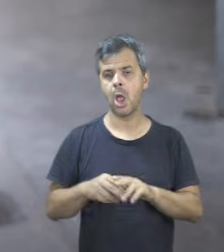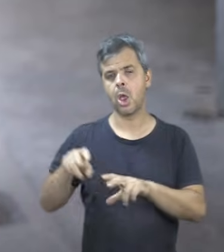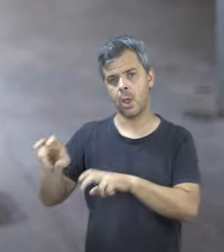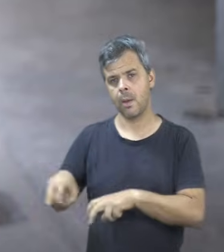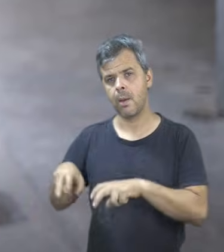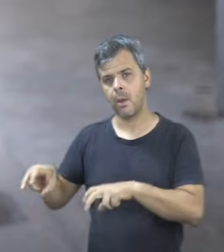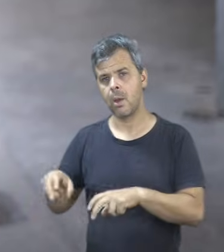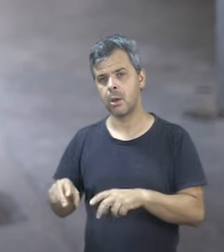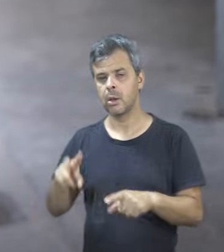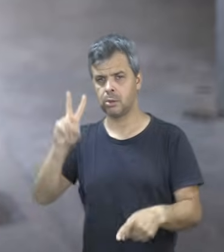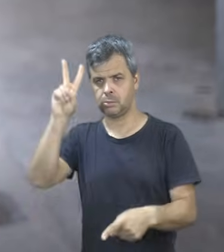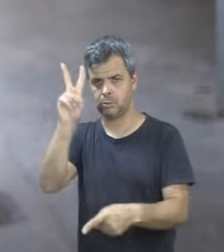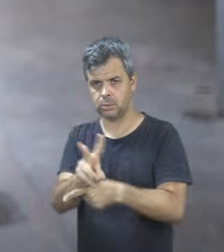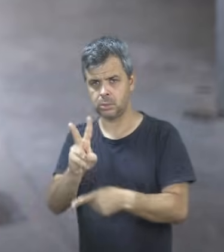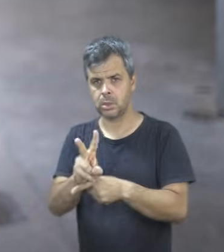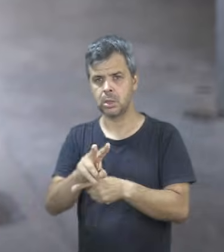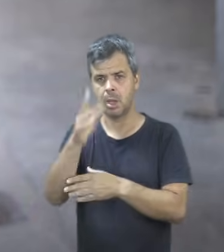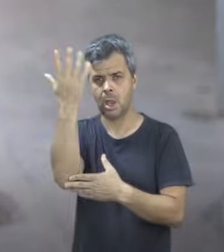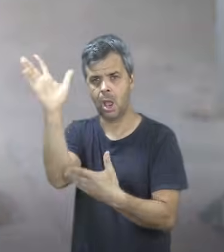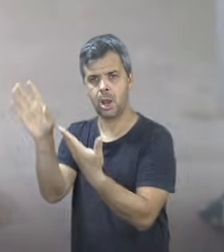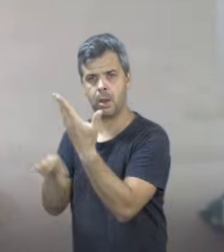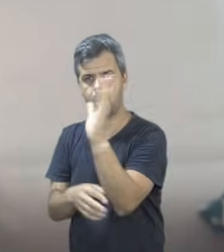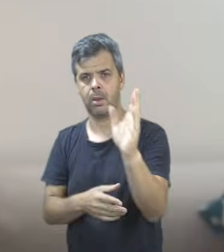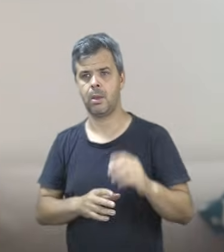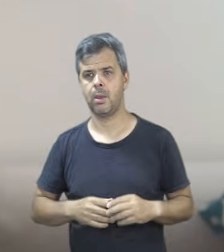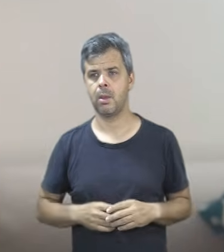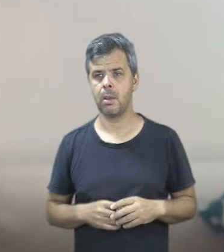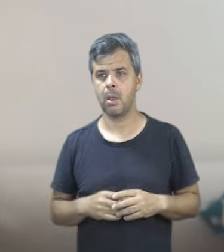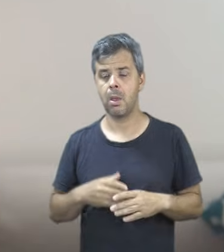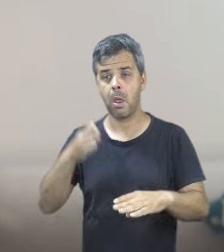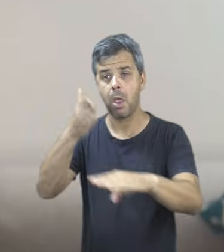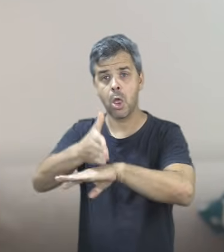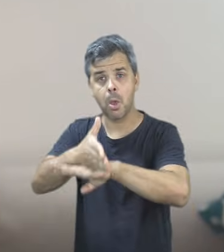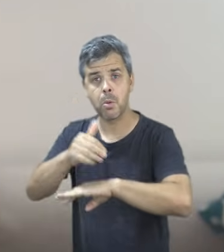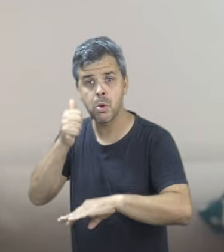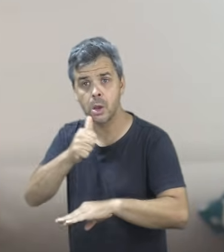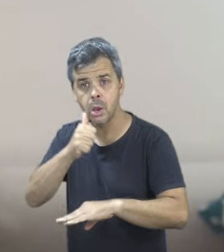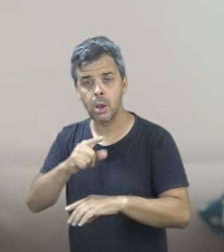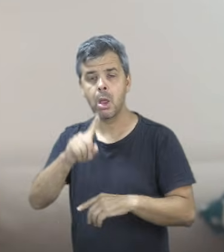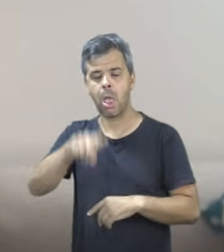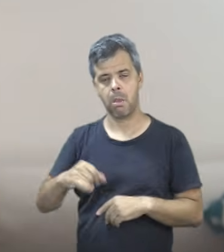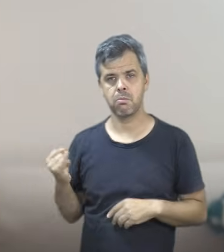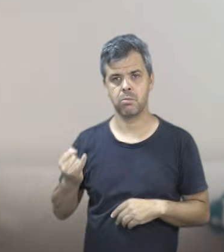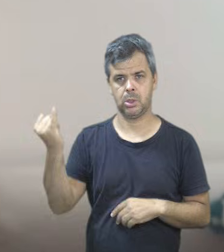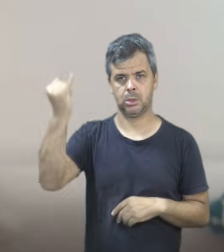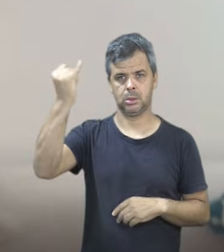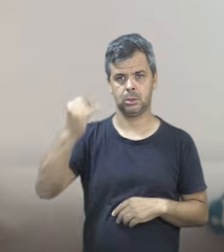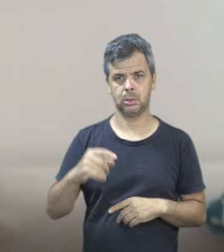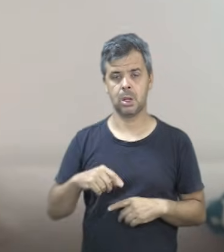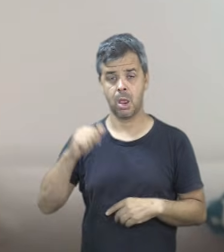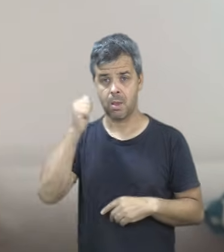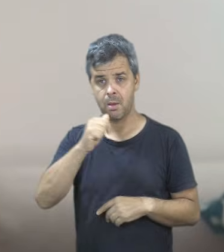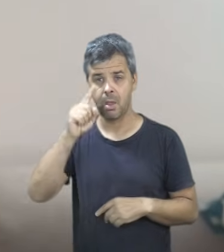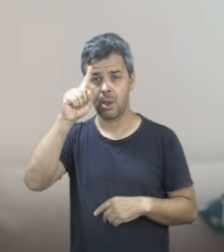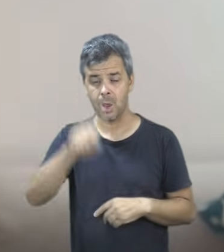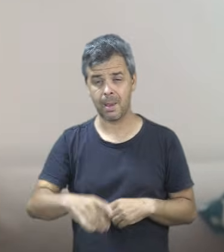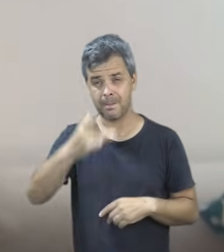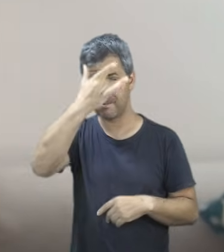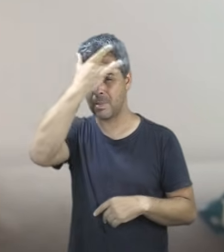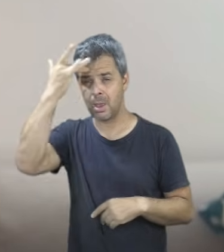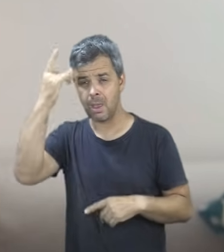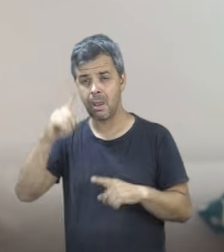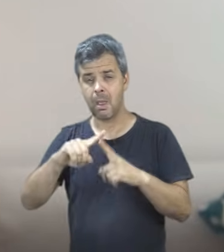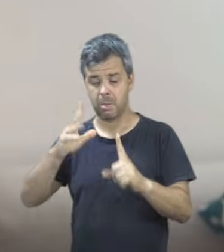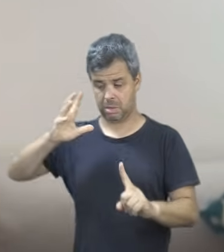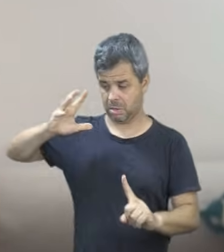e defensoras ambientais. A participação de mulheres, ela é fundamental. As mulheres são as pessoas